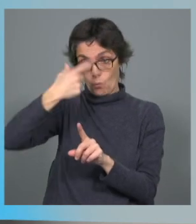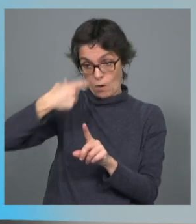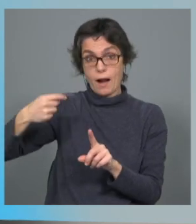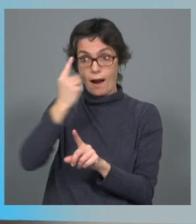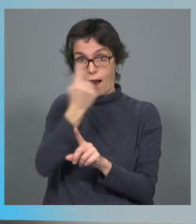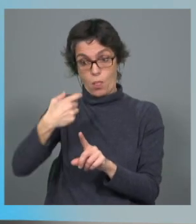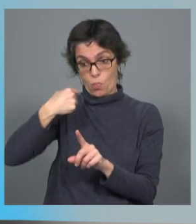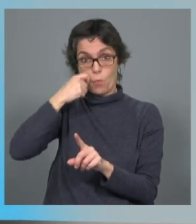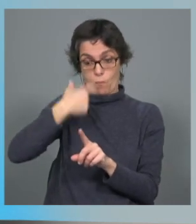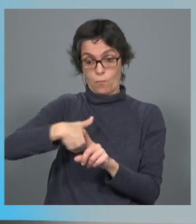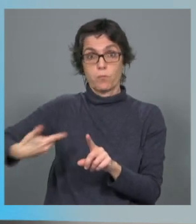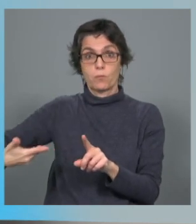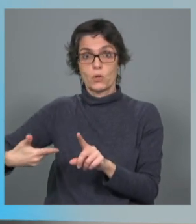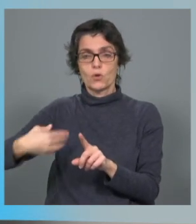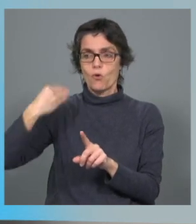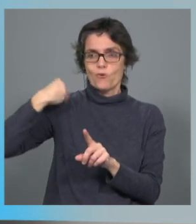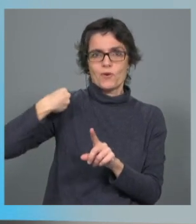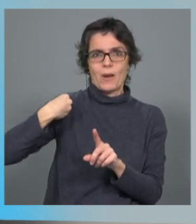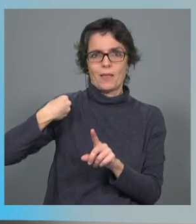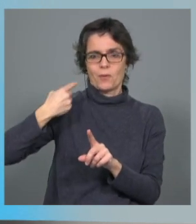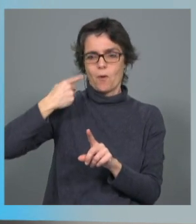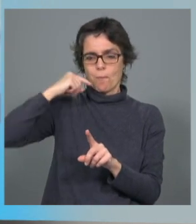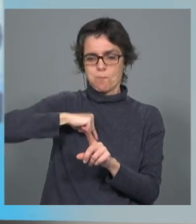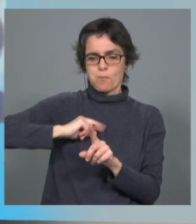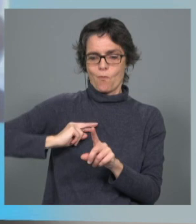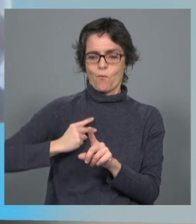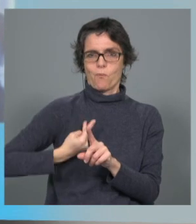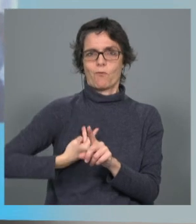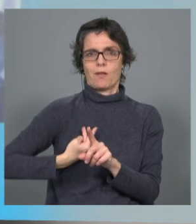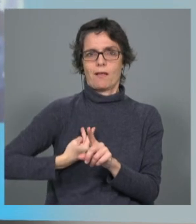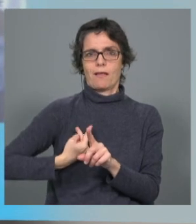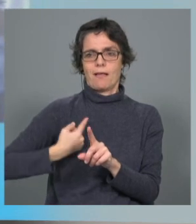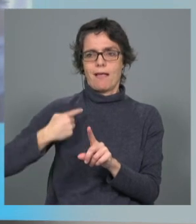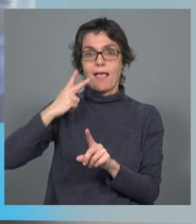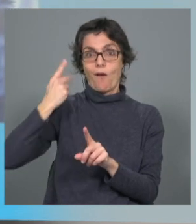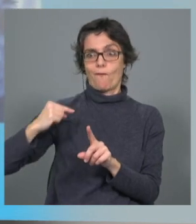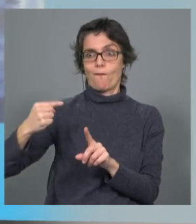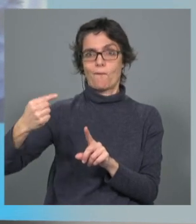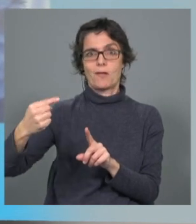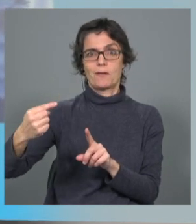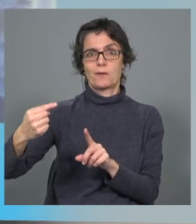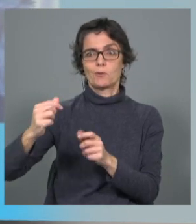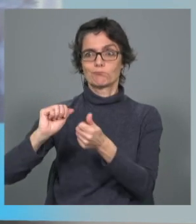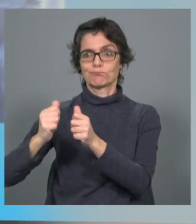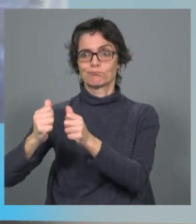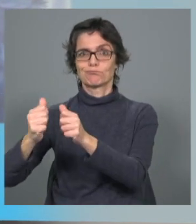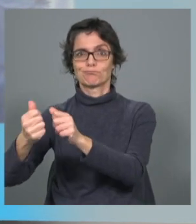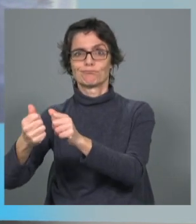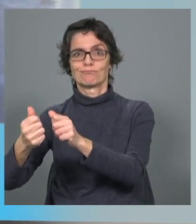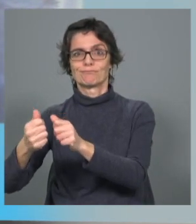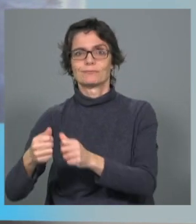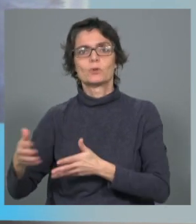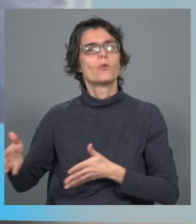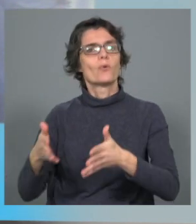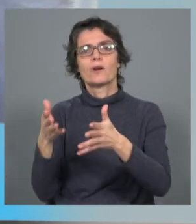não ficam no monte, não ficam naquela experiência, mas a partir daquela experiência ousam outro caminho